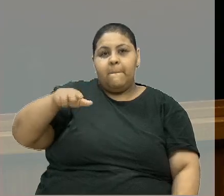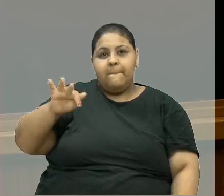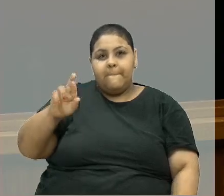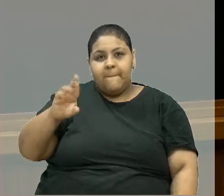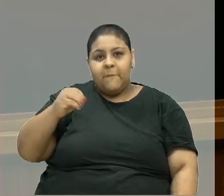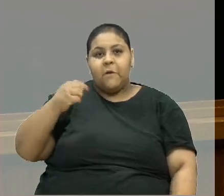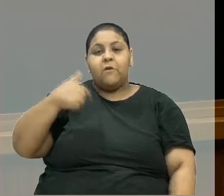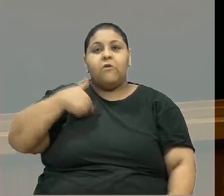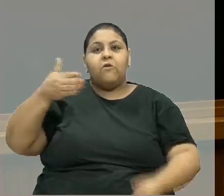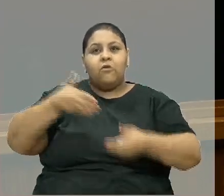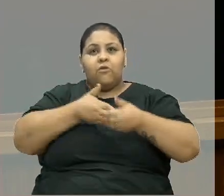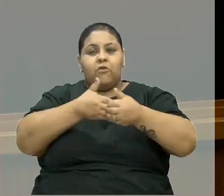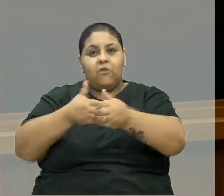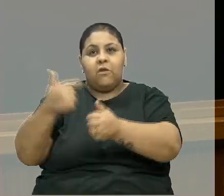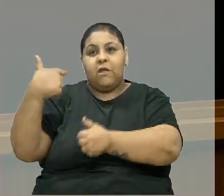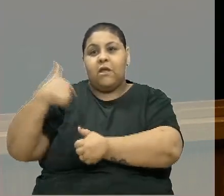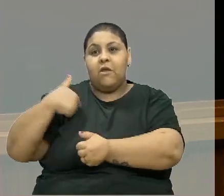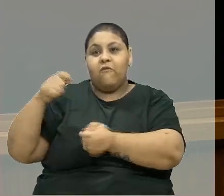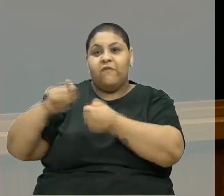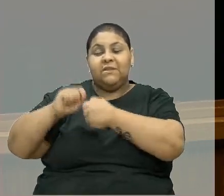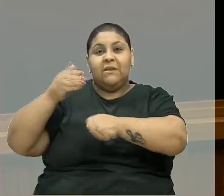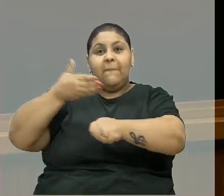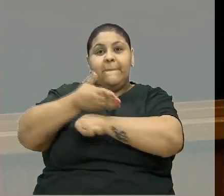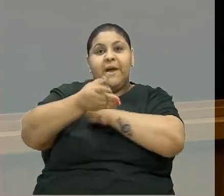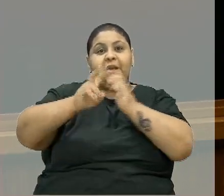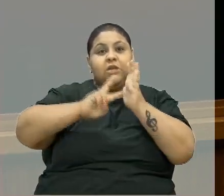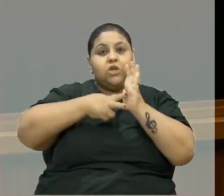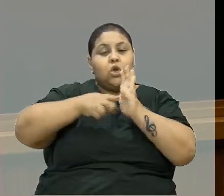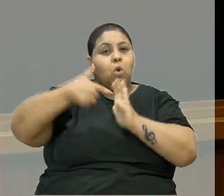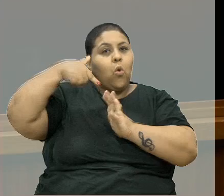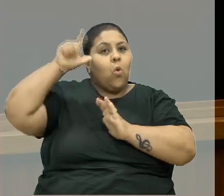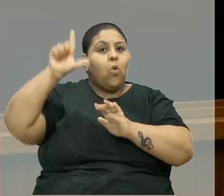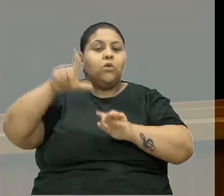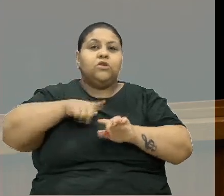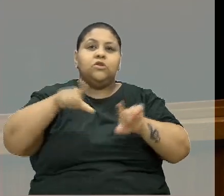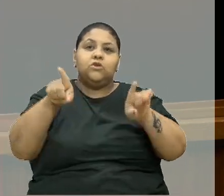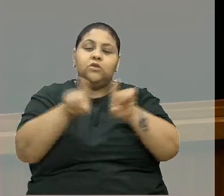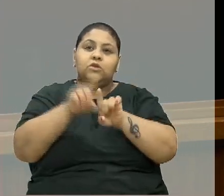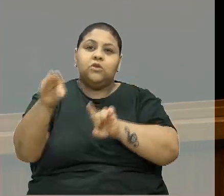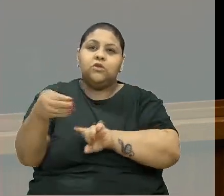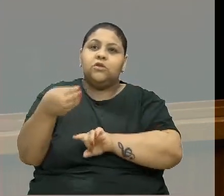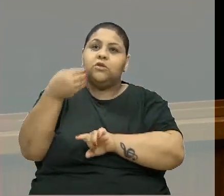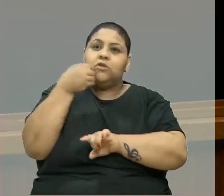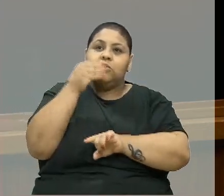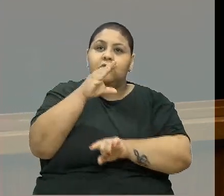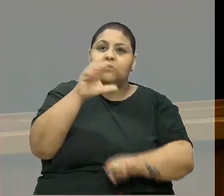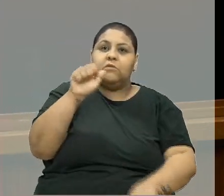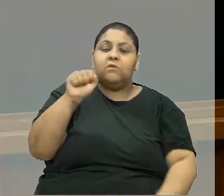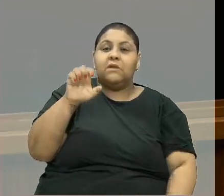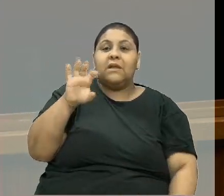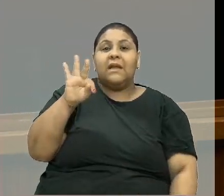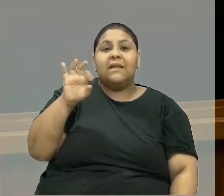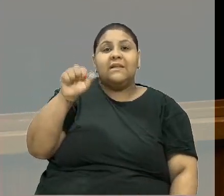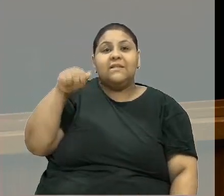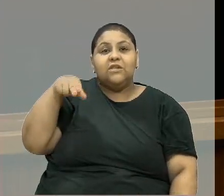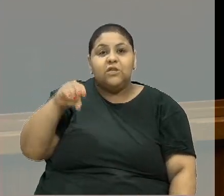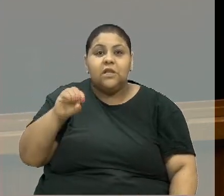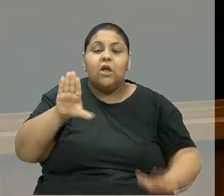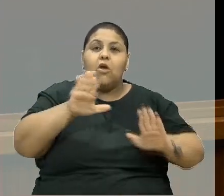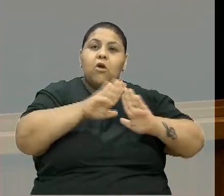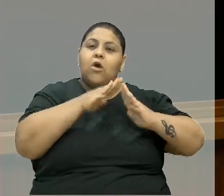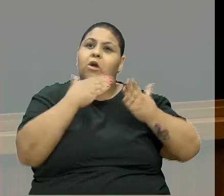acompanhei, aquela época eu era do sindicato, ontem também eu tive a oportunidade de ir na Caetano Costa Milã, que é uma